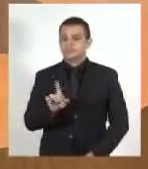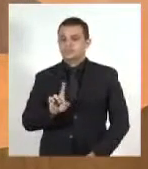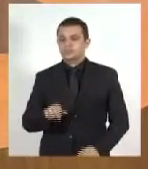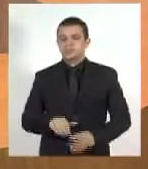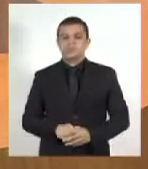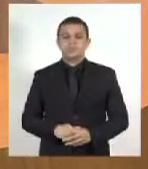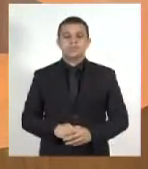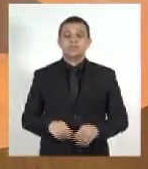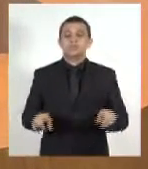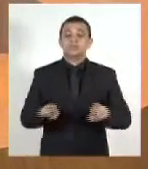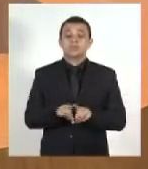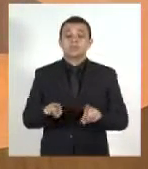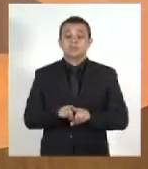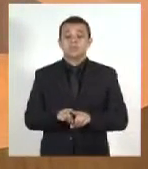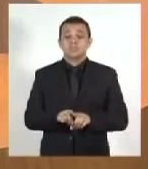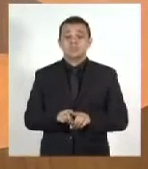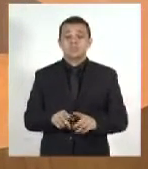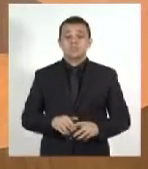as minhas